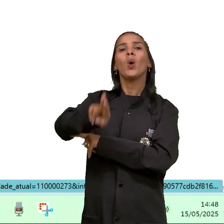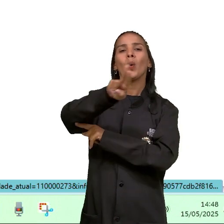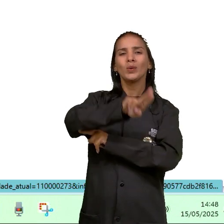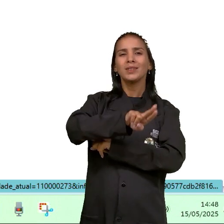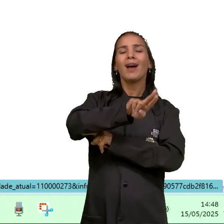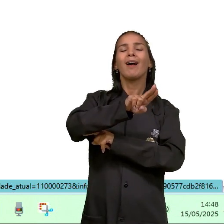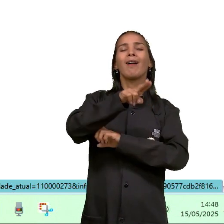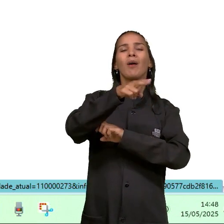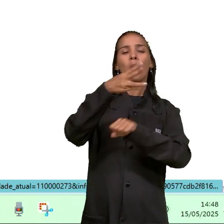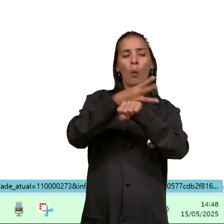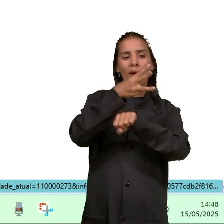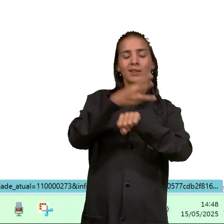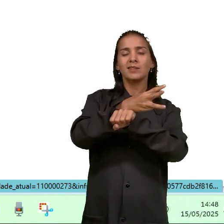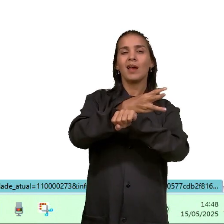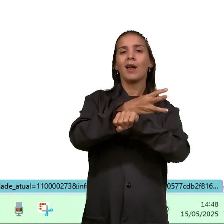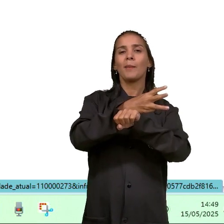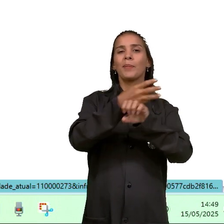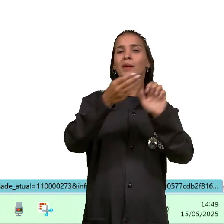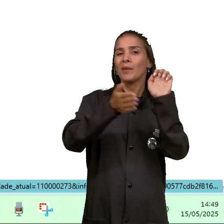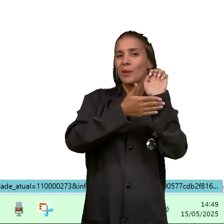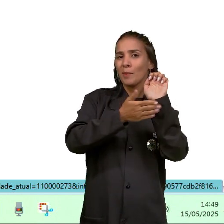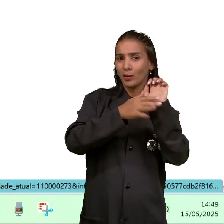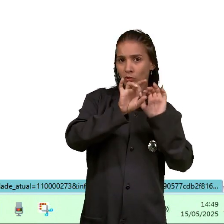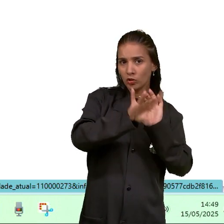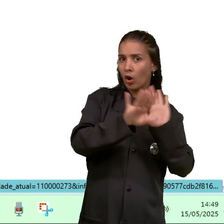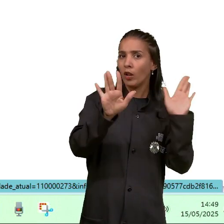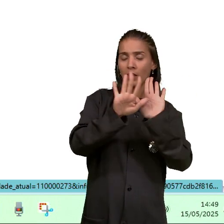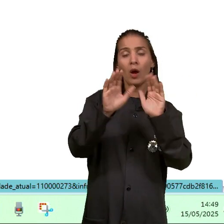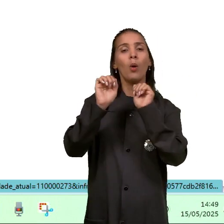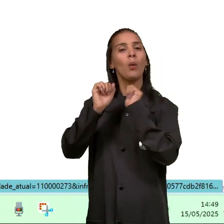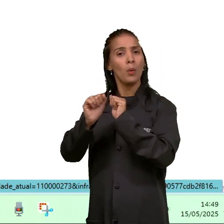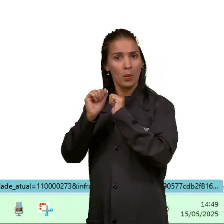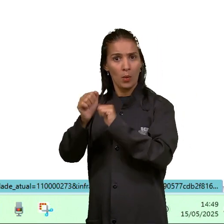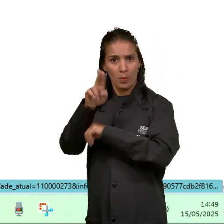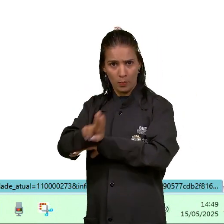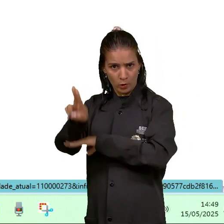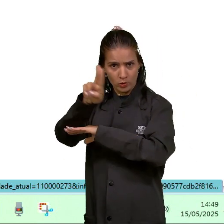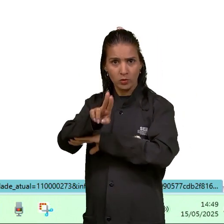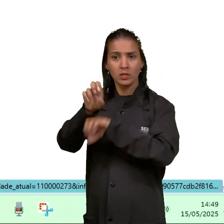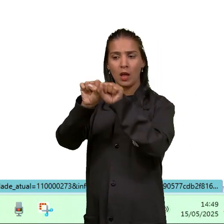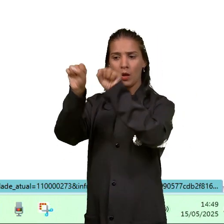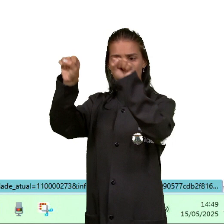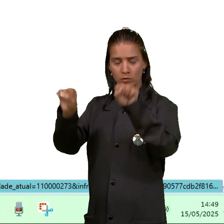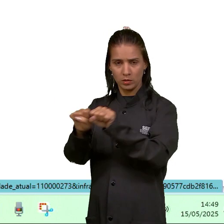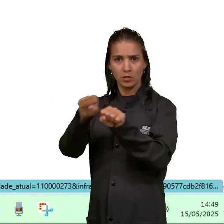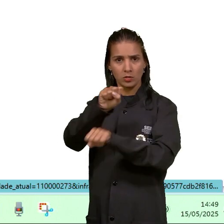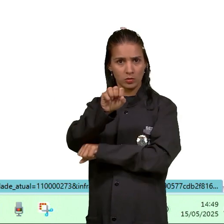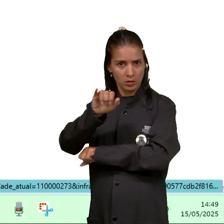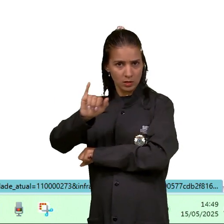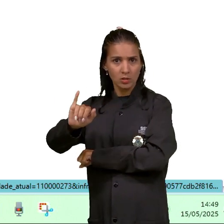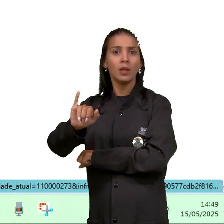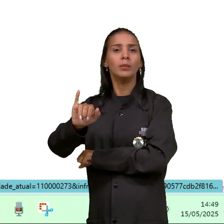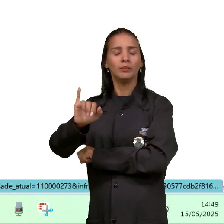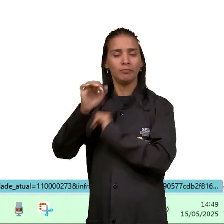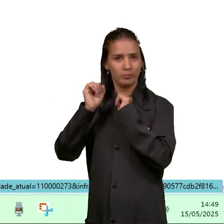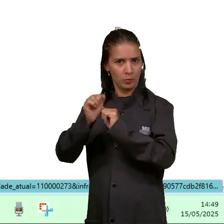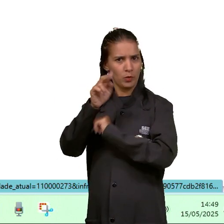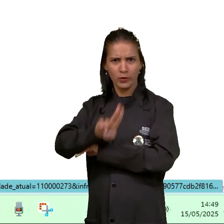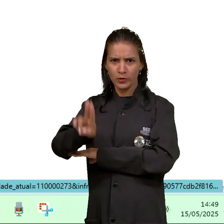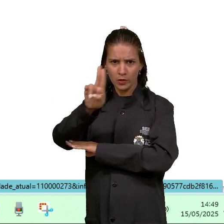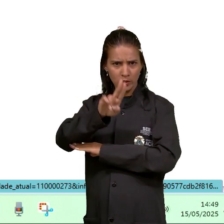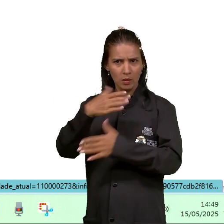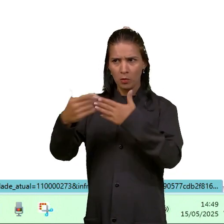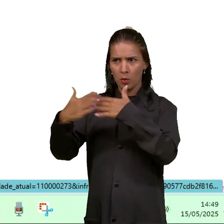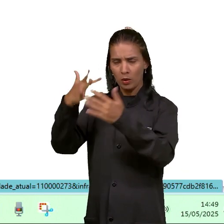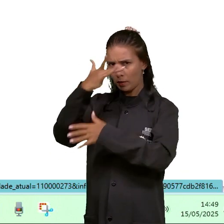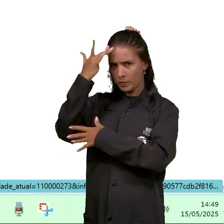mandar um documento para um externo, para um particular, por exemplo, que tem um cadastro de usuário externo, não sei. Você pode mandar para